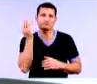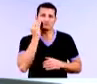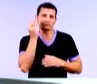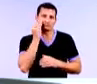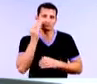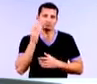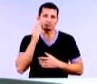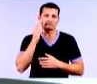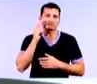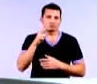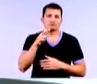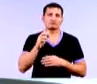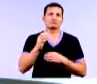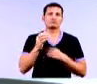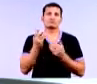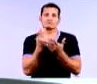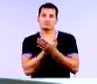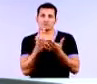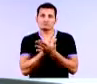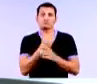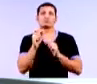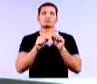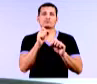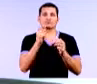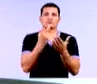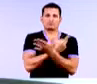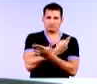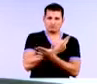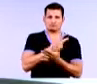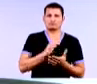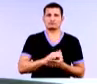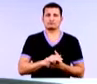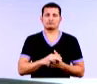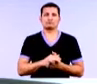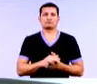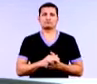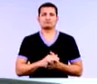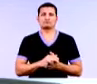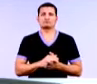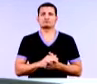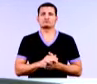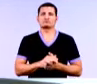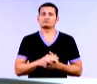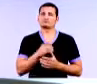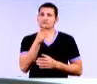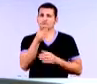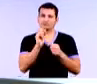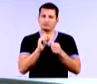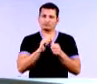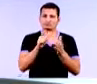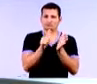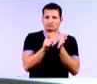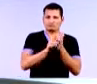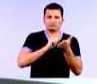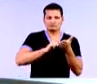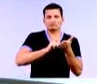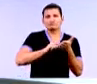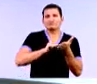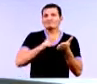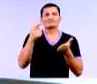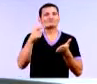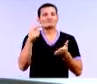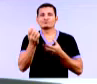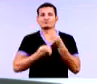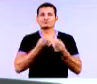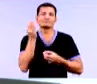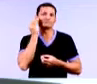erro aconteceu, para que ele efetivamente seja bem sucedido. Quando você faz no papel, você não tem como testar. E